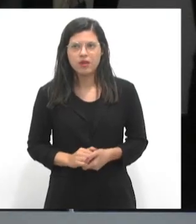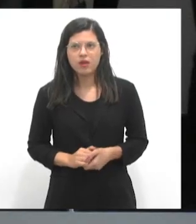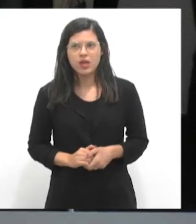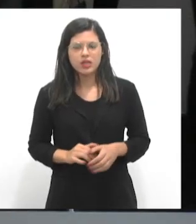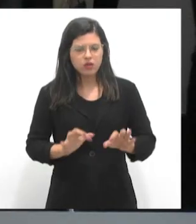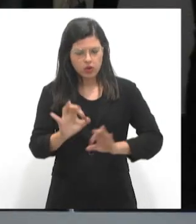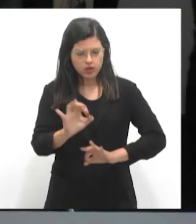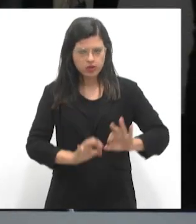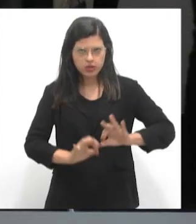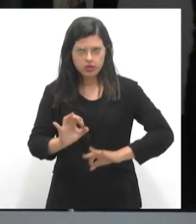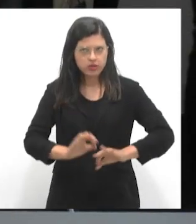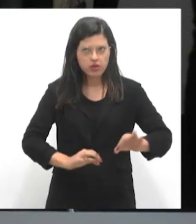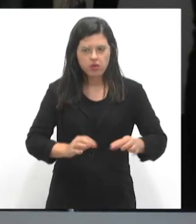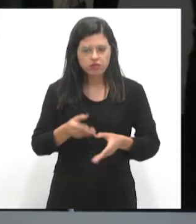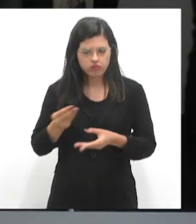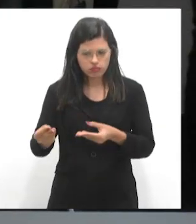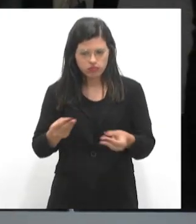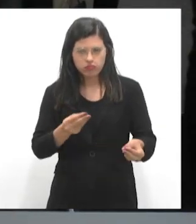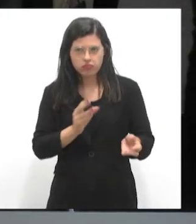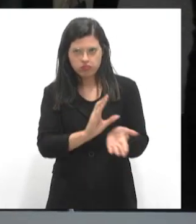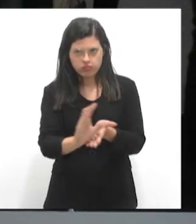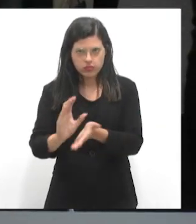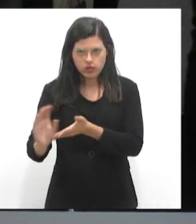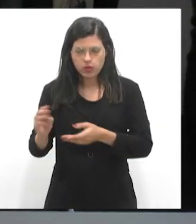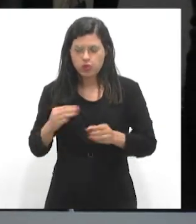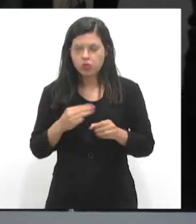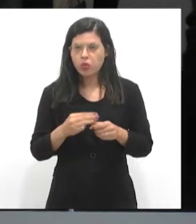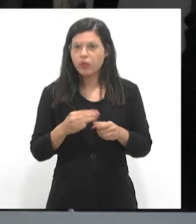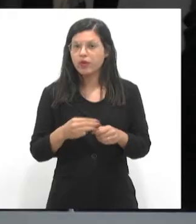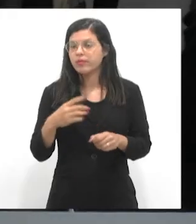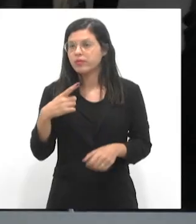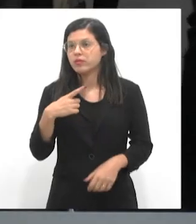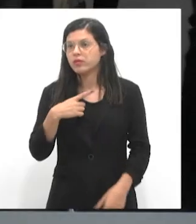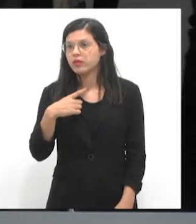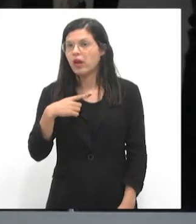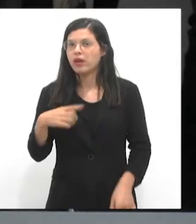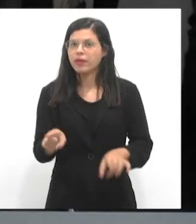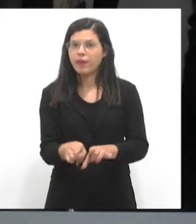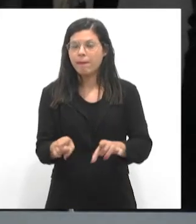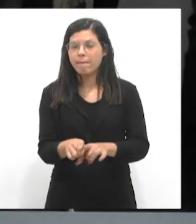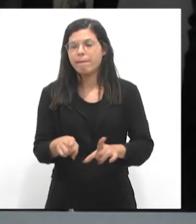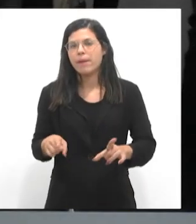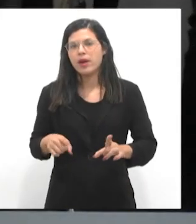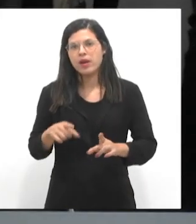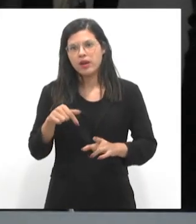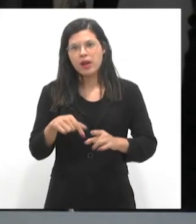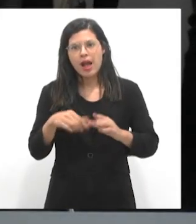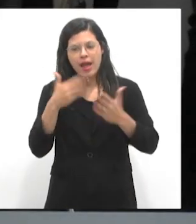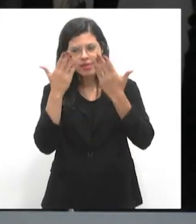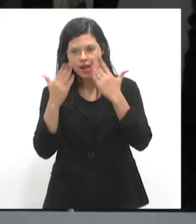dos municípios tem critério de população,